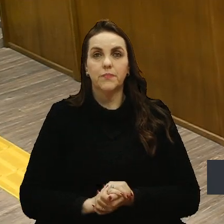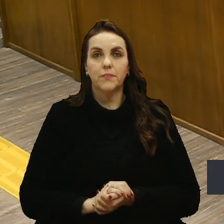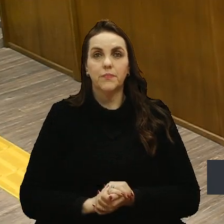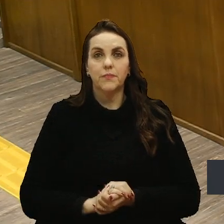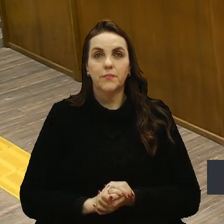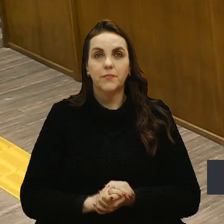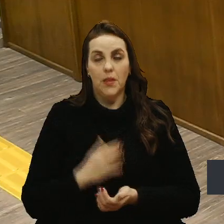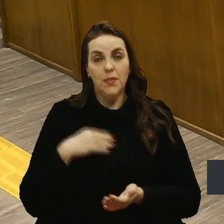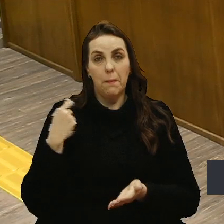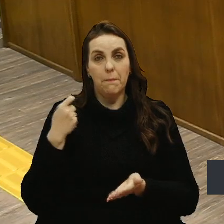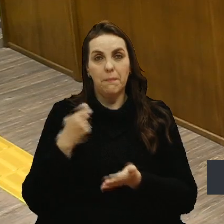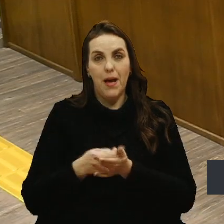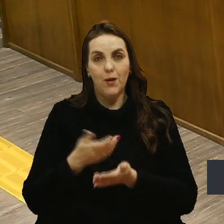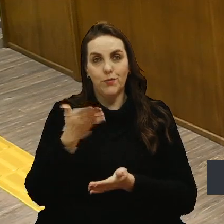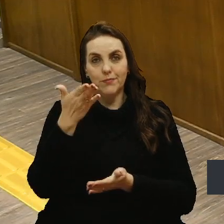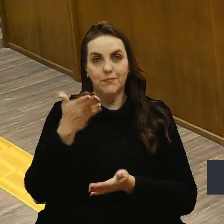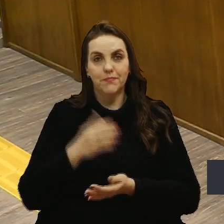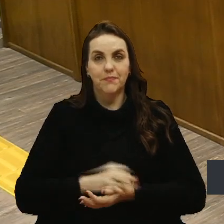vereador.